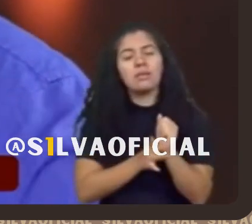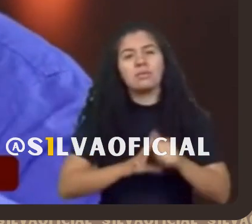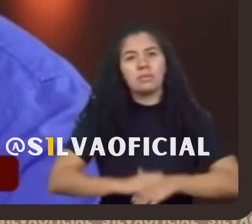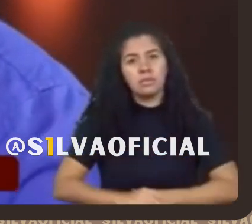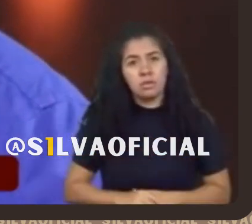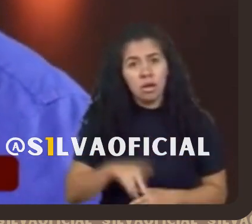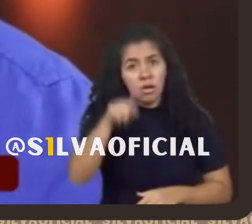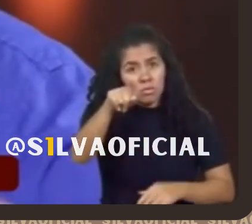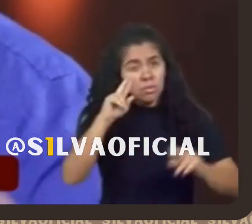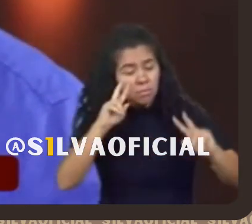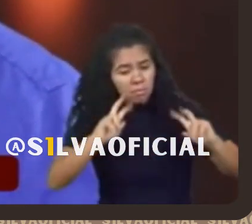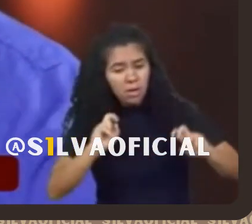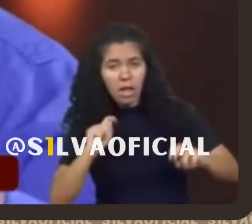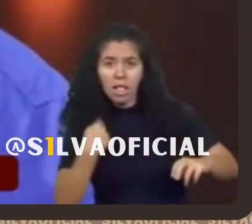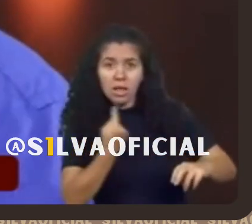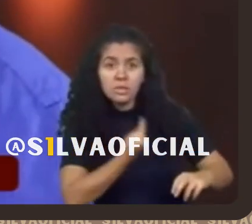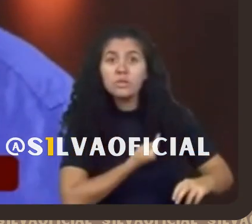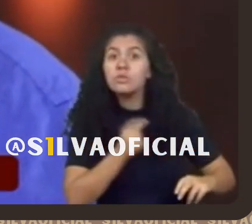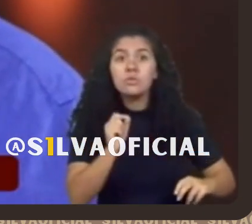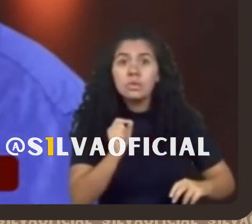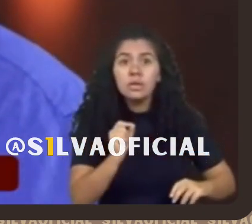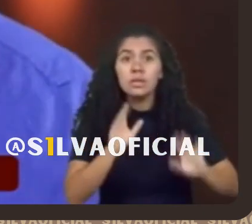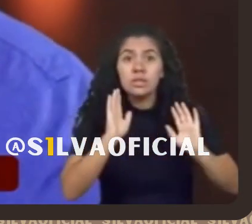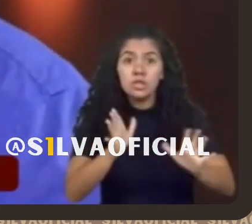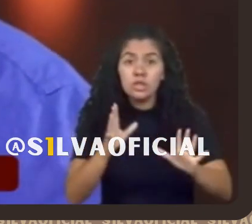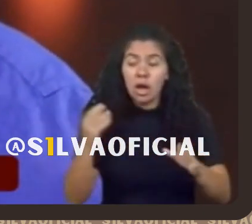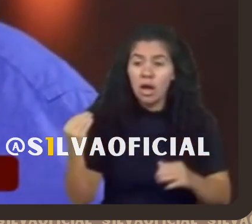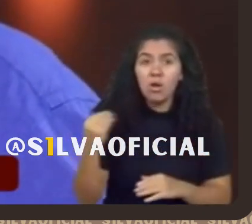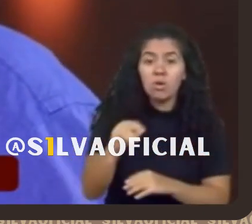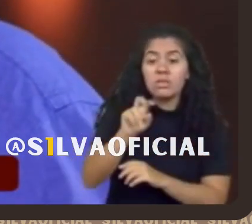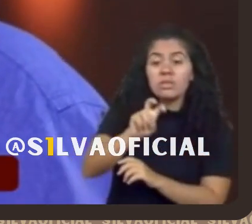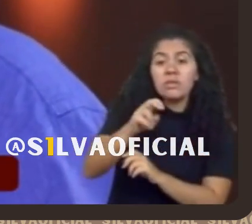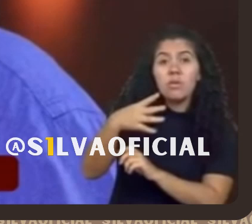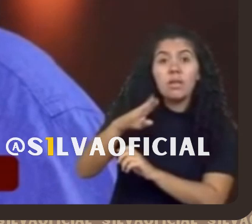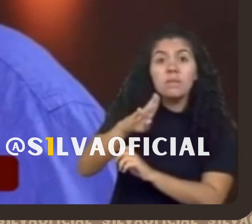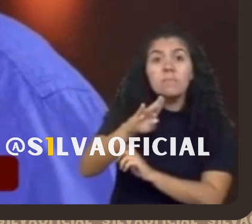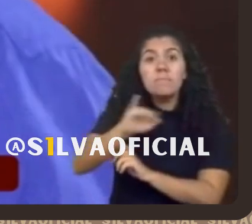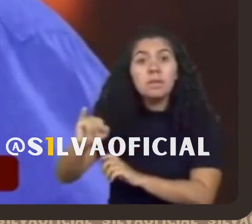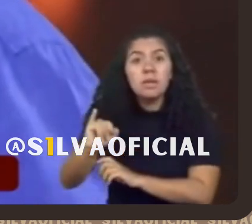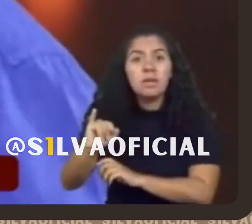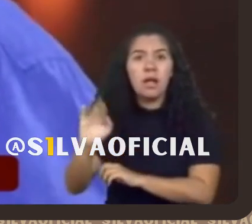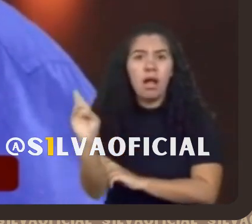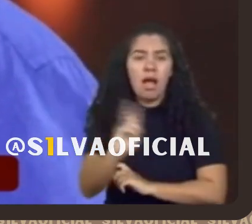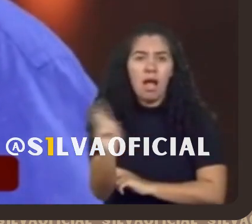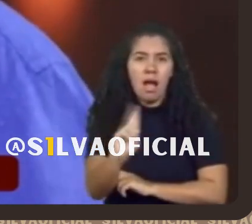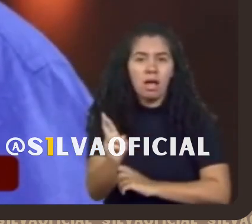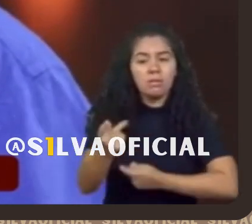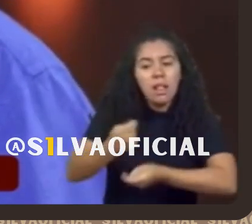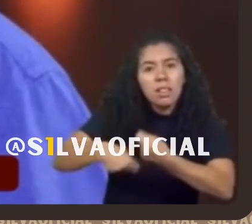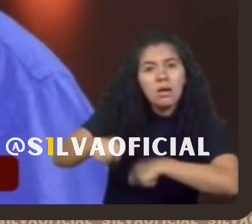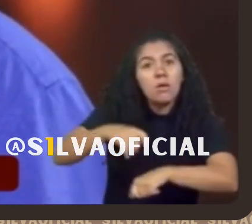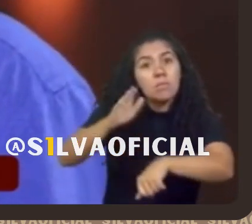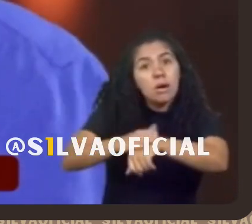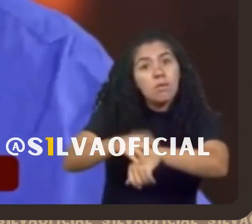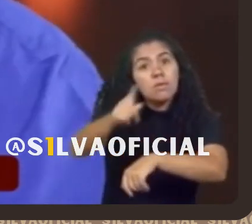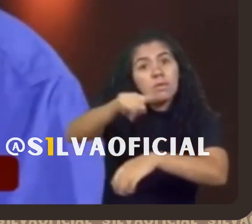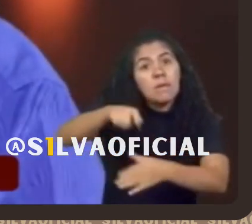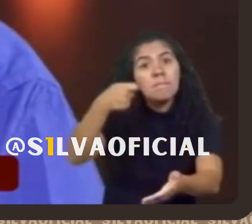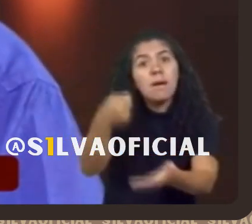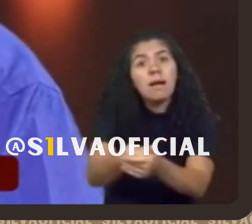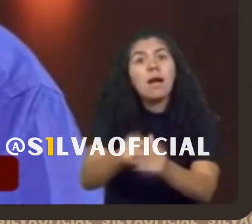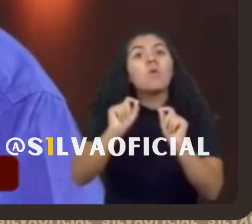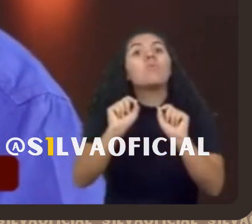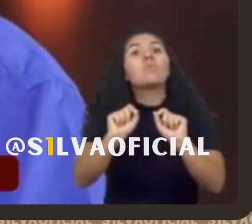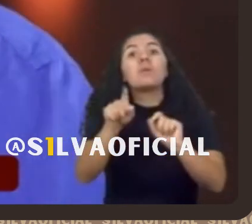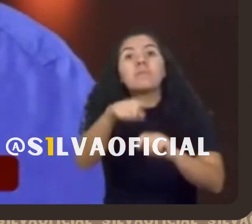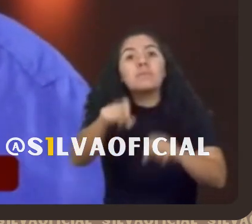colocando 54 bilhões de reais de dívida e negociação para você pagar o que você puder pagar no tempo que